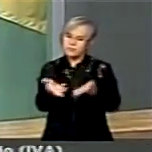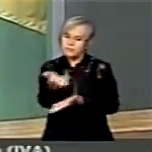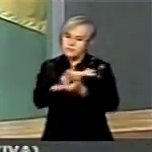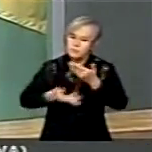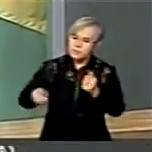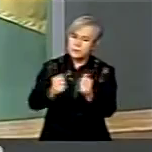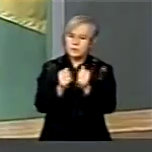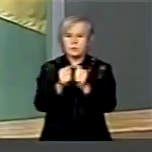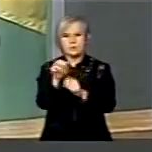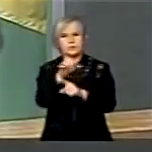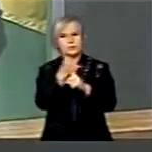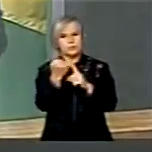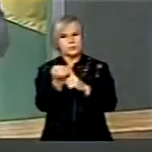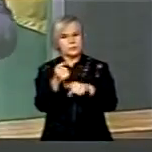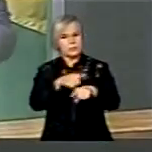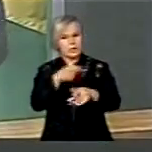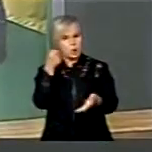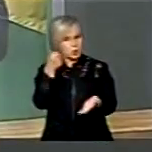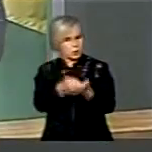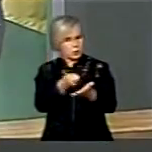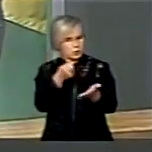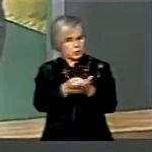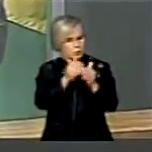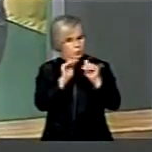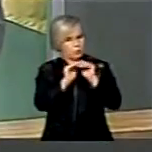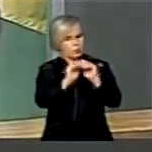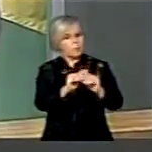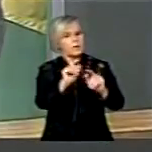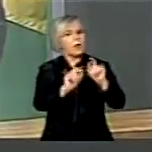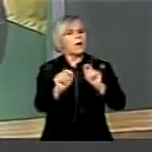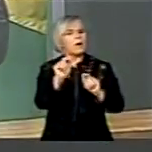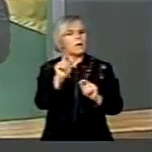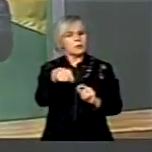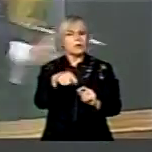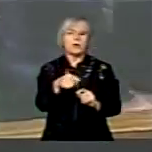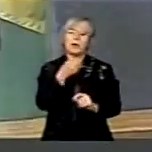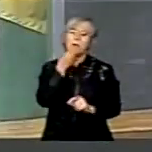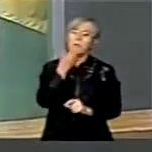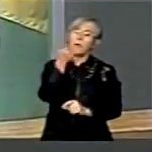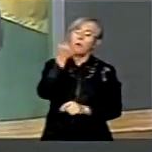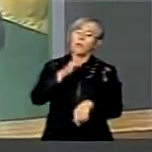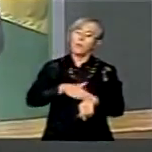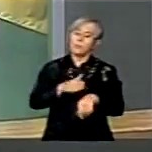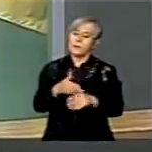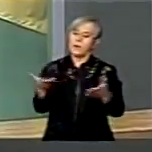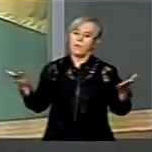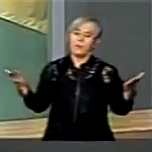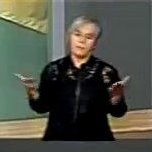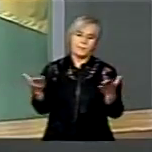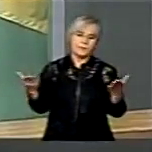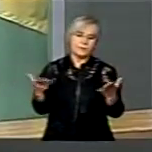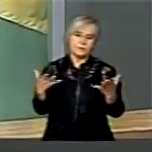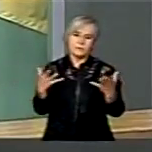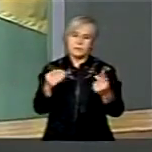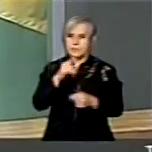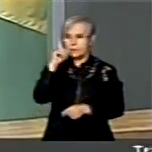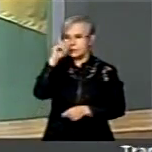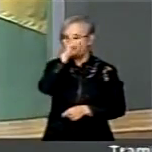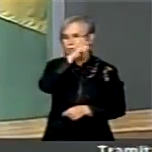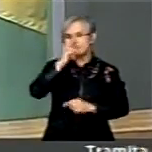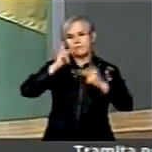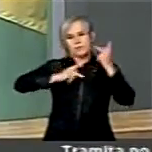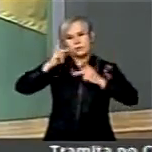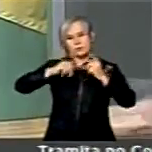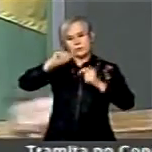sociedade na cobrança do que realmente seja viável para um momento tão desestruturante da